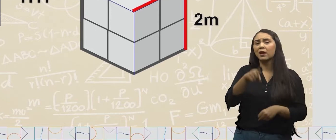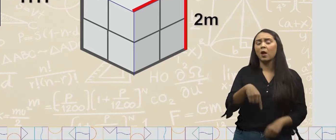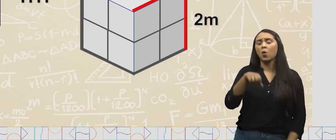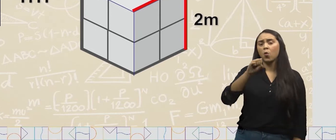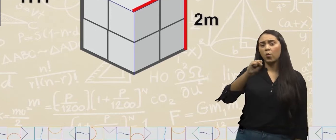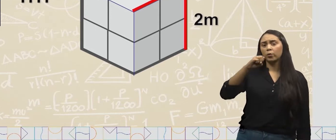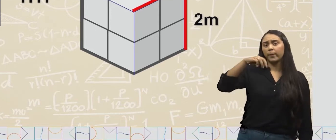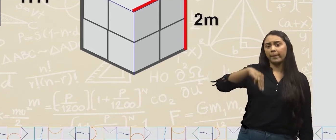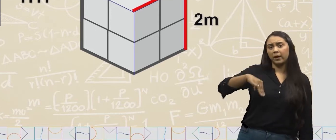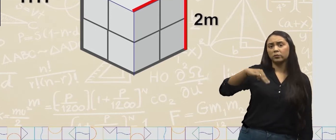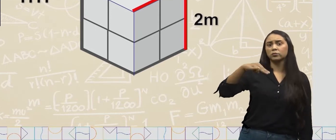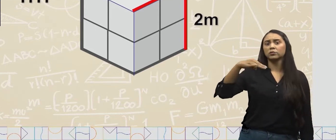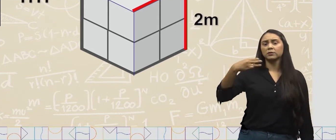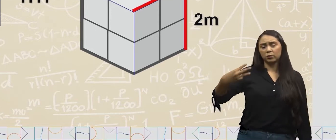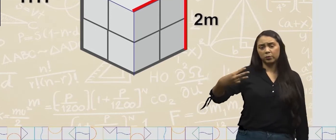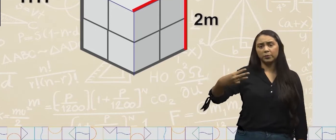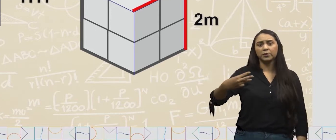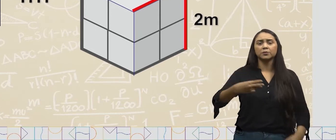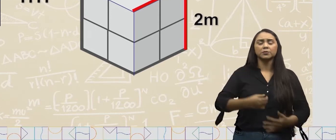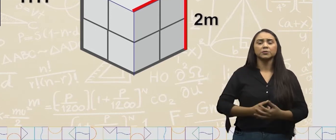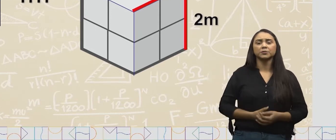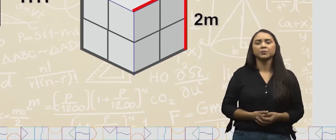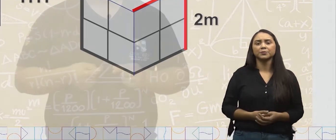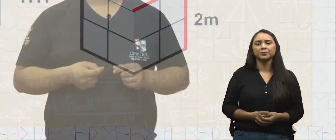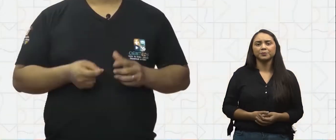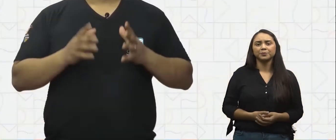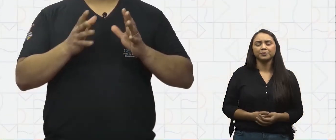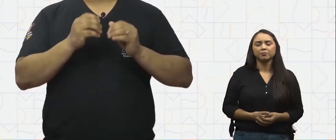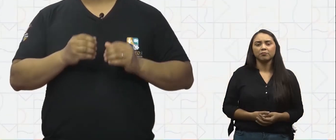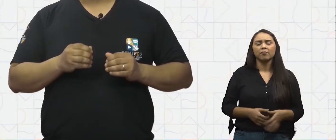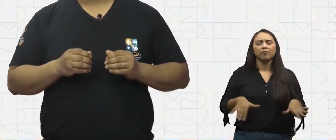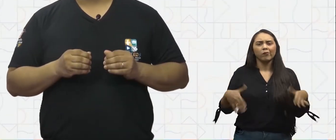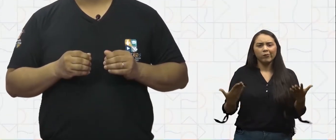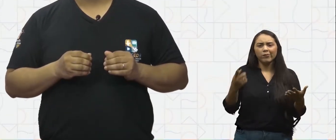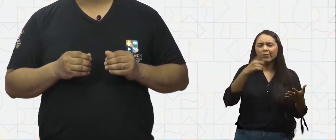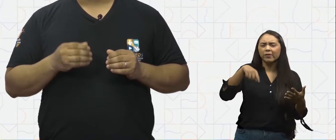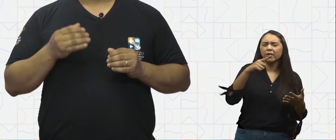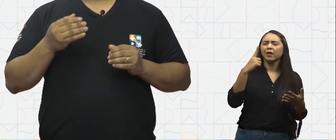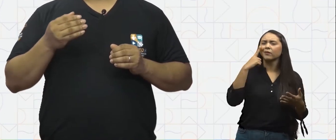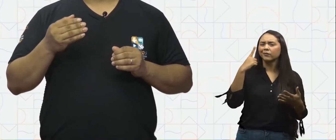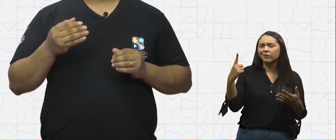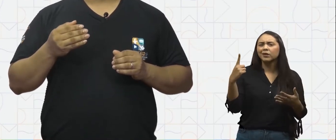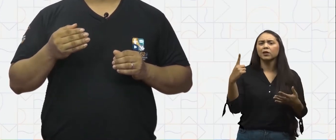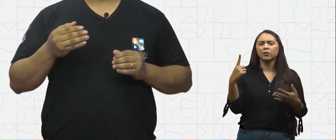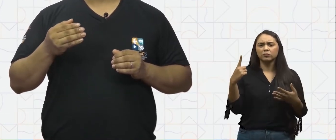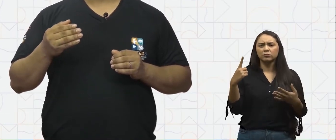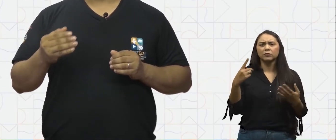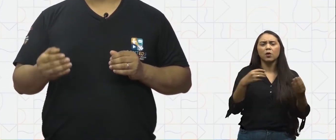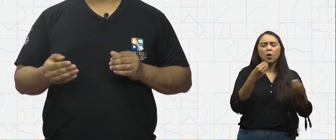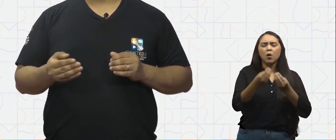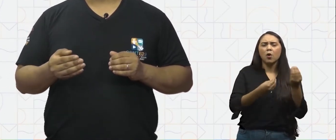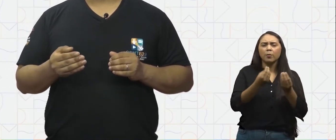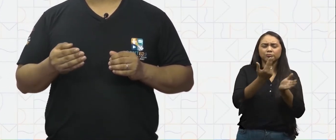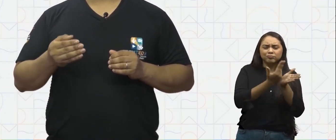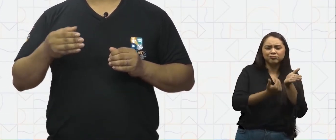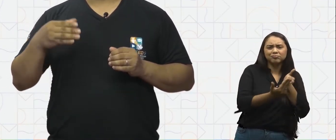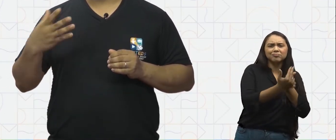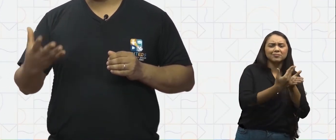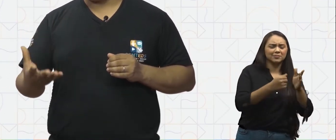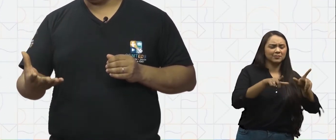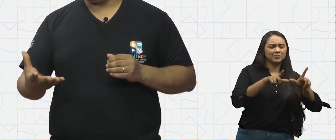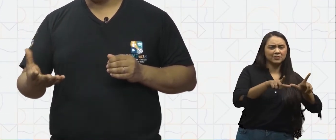valor de 8 metros cúbicos. Então, observe aí, enquanto as figuras